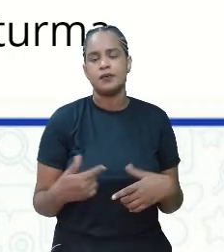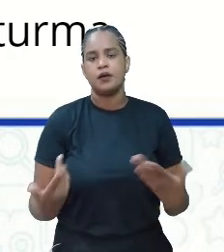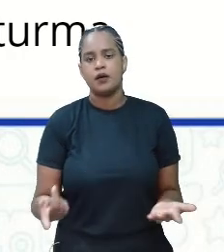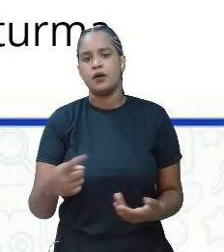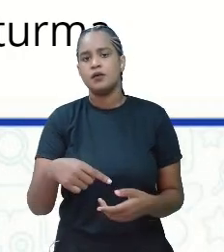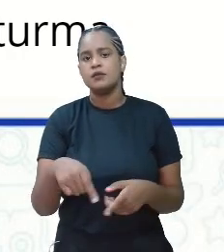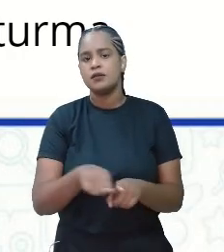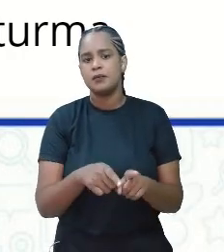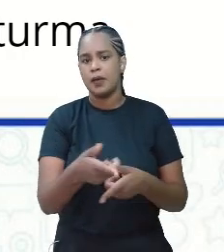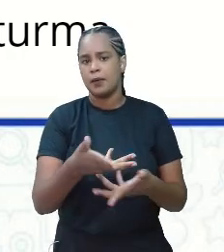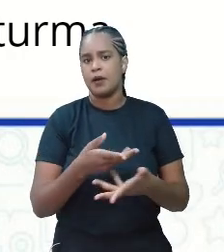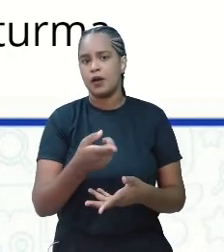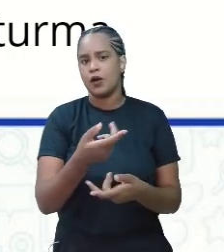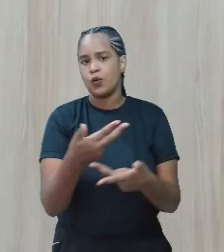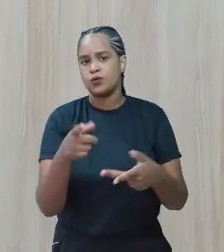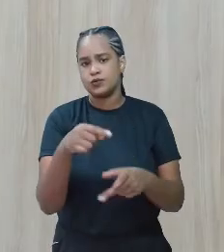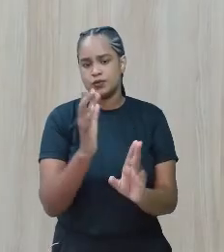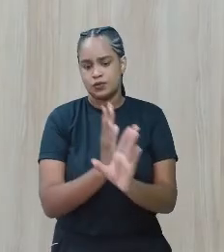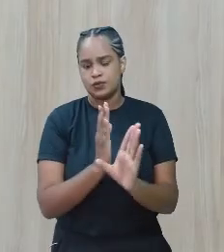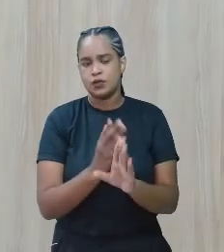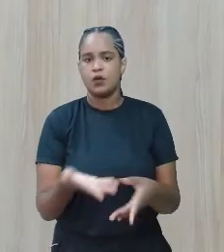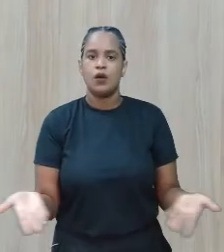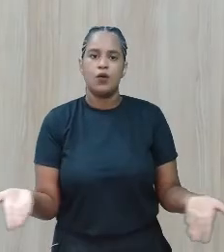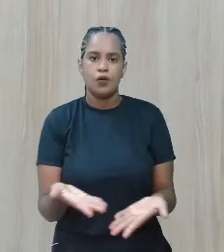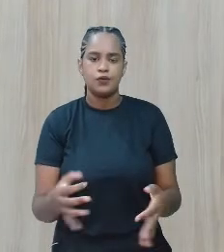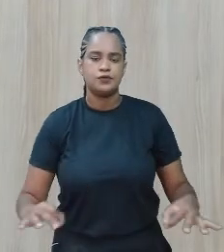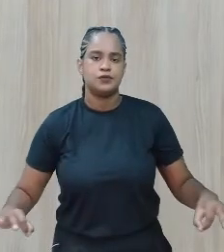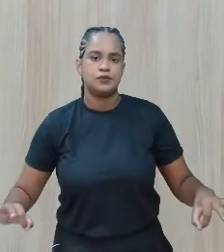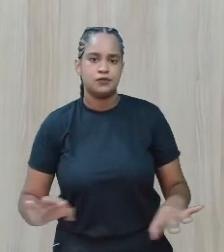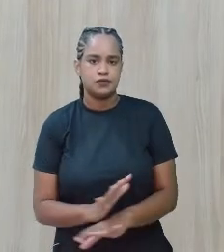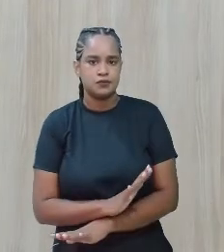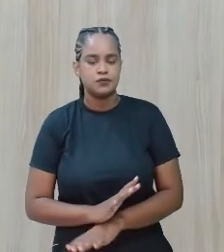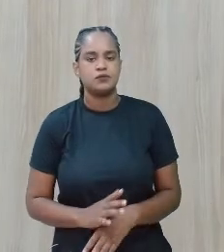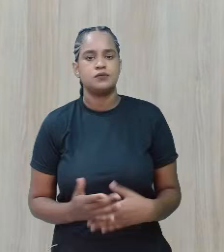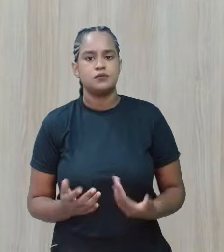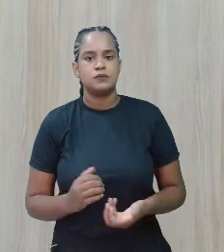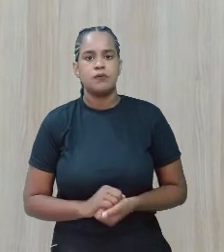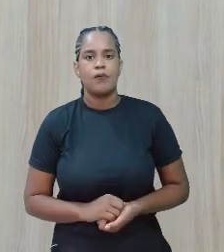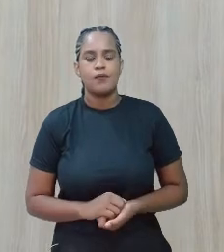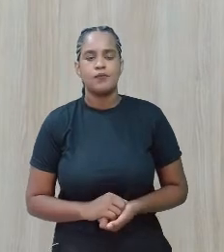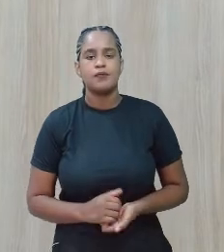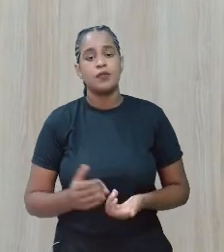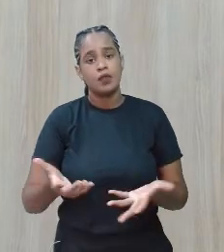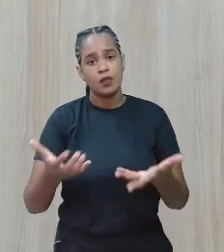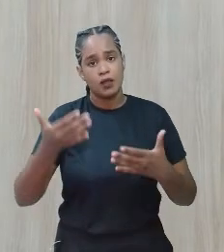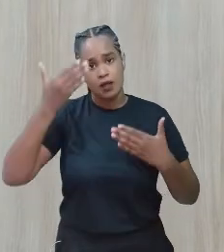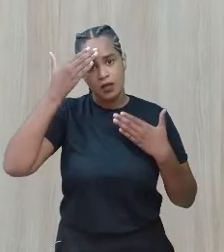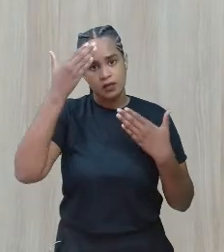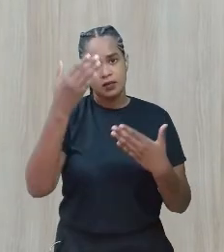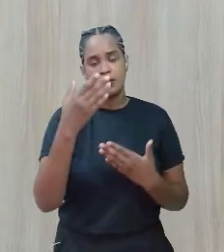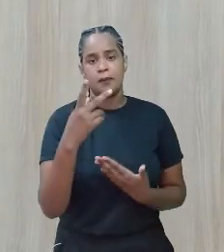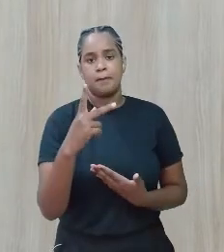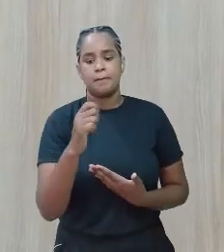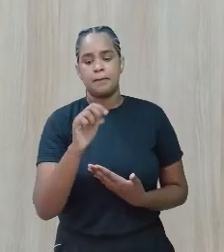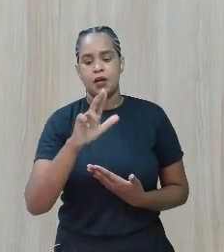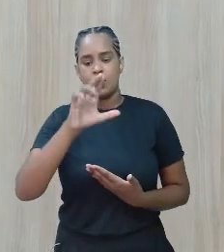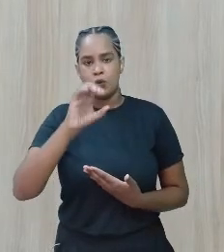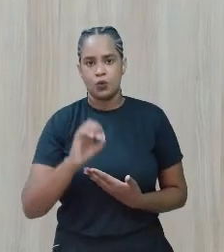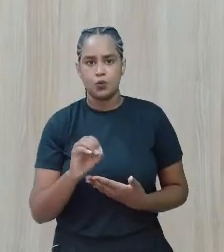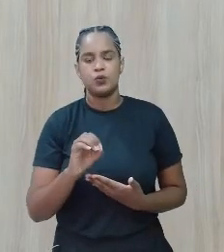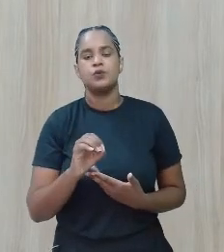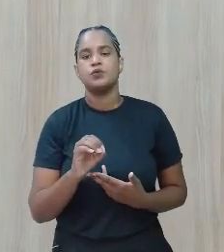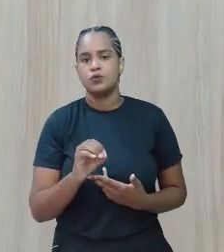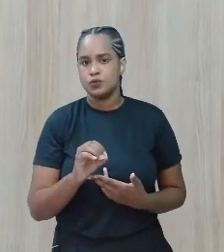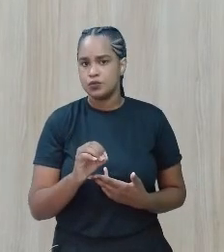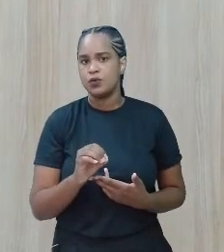compartilhar com a gente suas descobertas. Por hoje é só, a gente está concluindo. Quero agradecer a Paulo esse esforço que fez